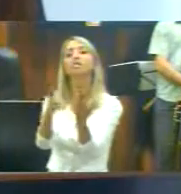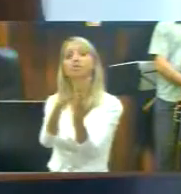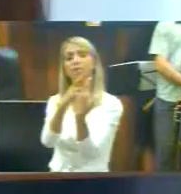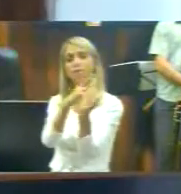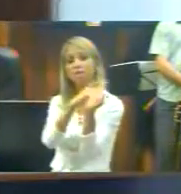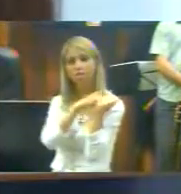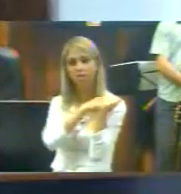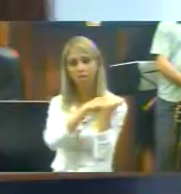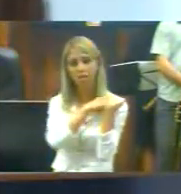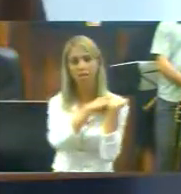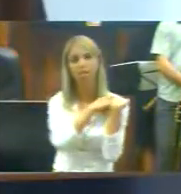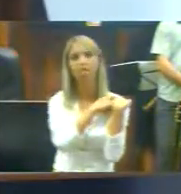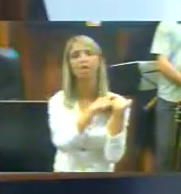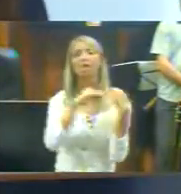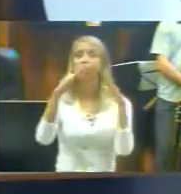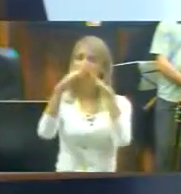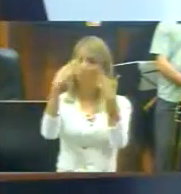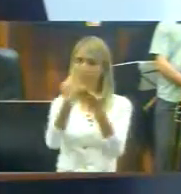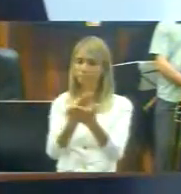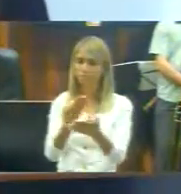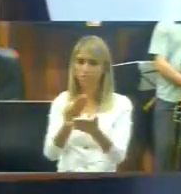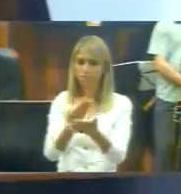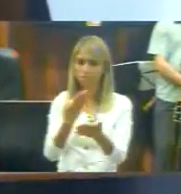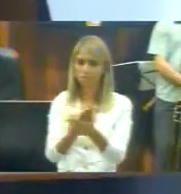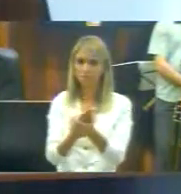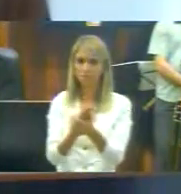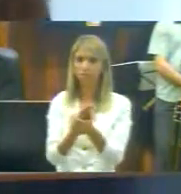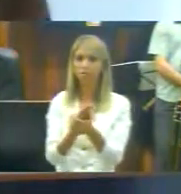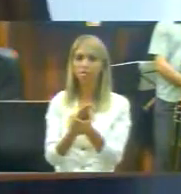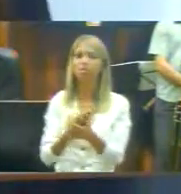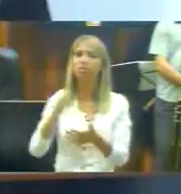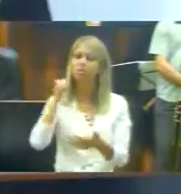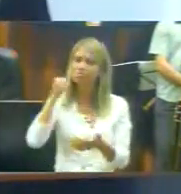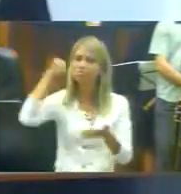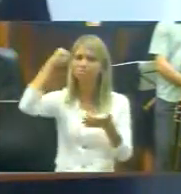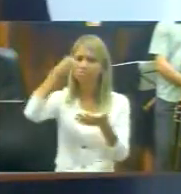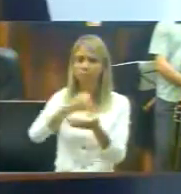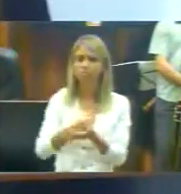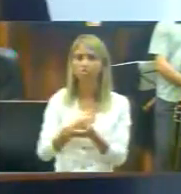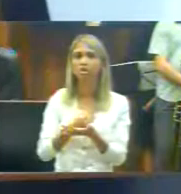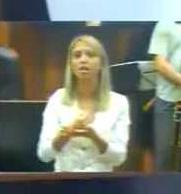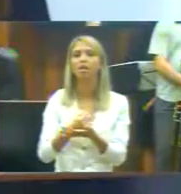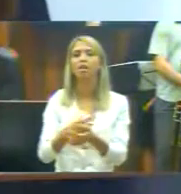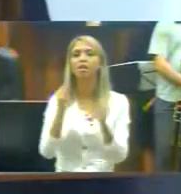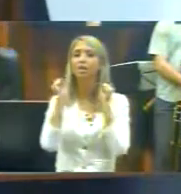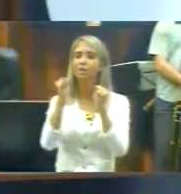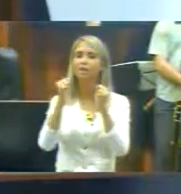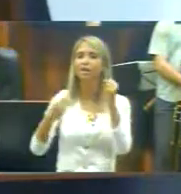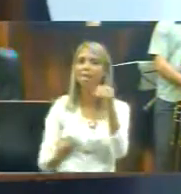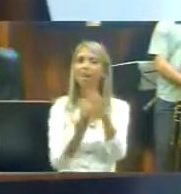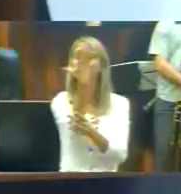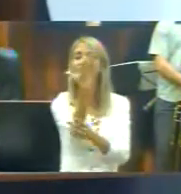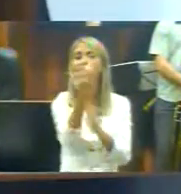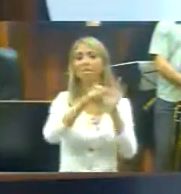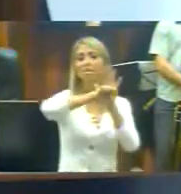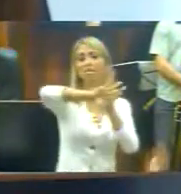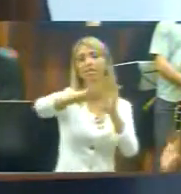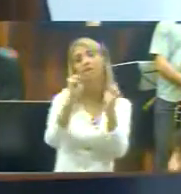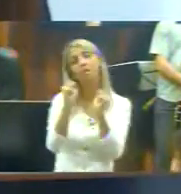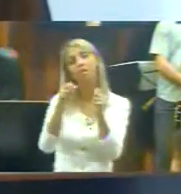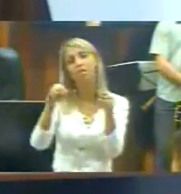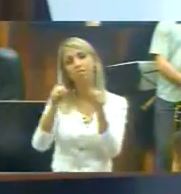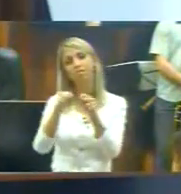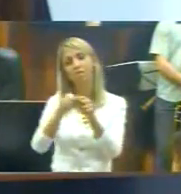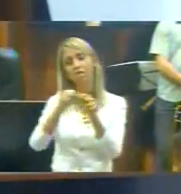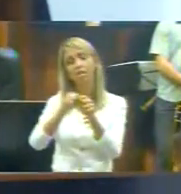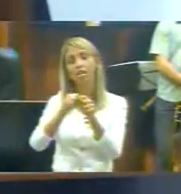representar a minha comunidade escolar com afinco e poder criar indicações que possam melhorar